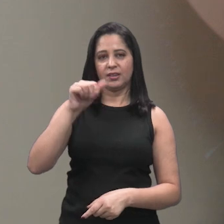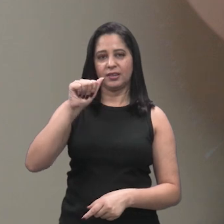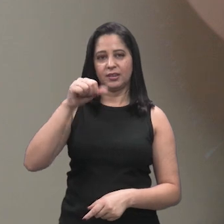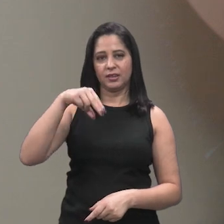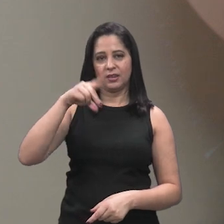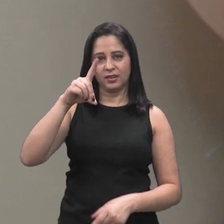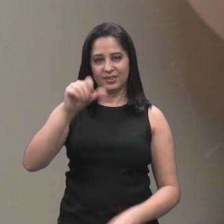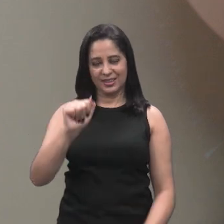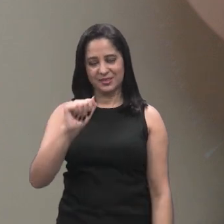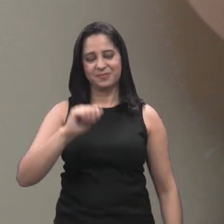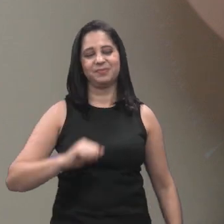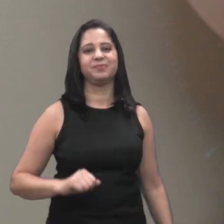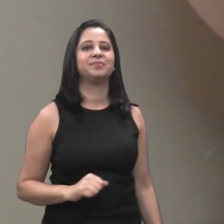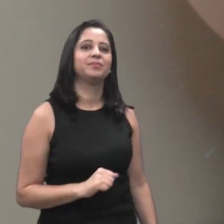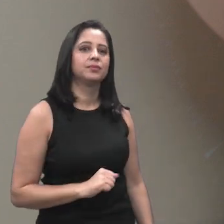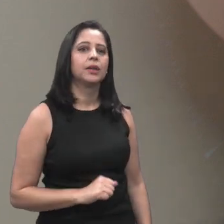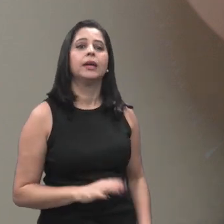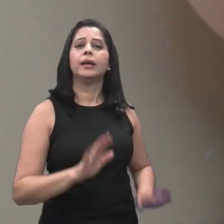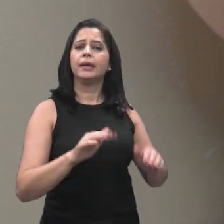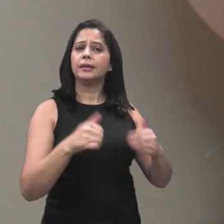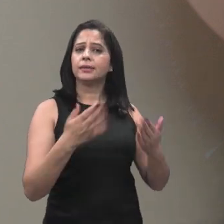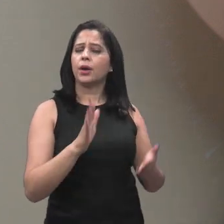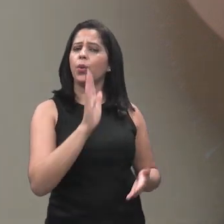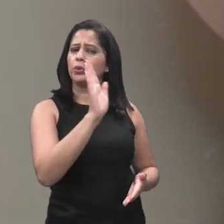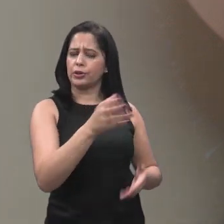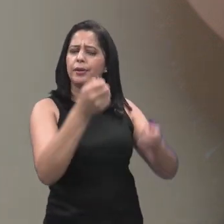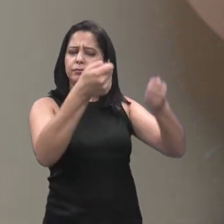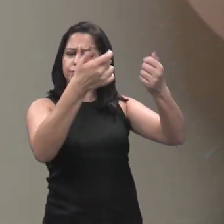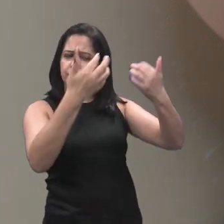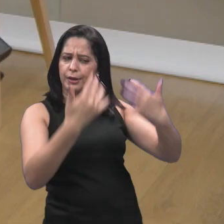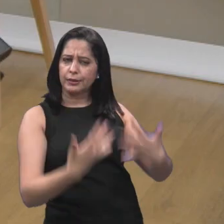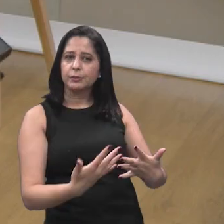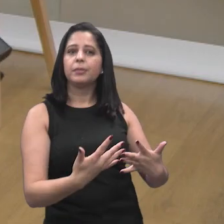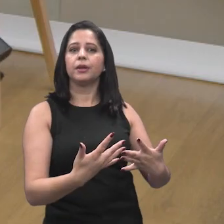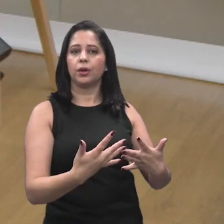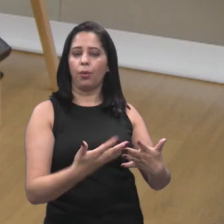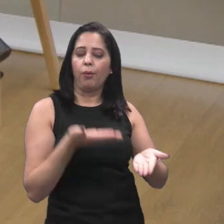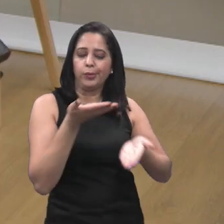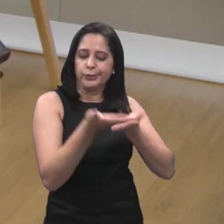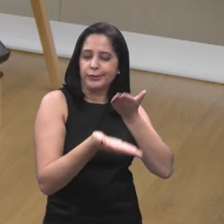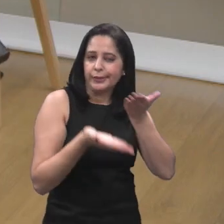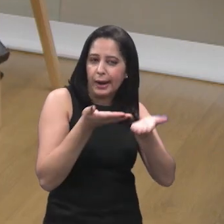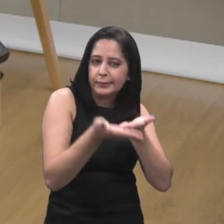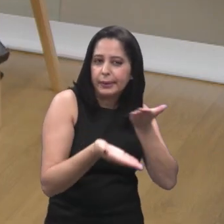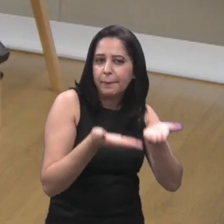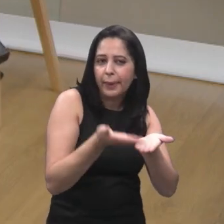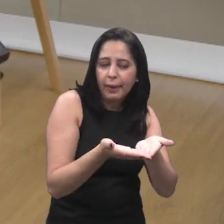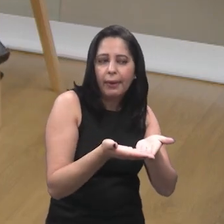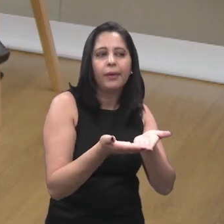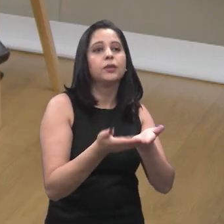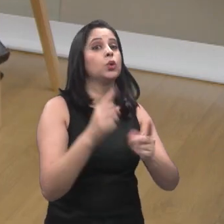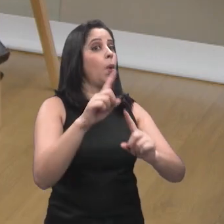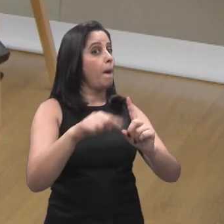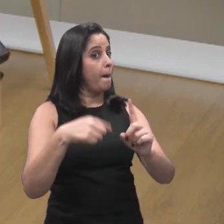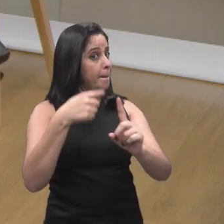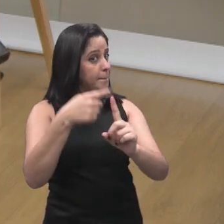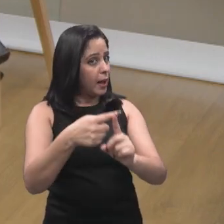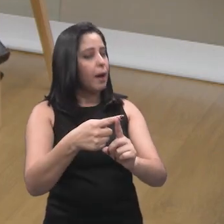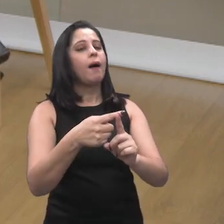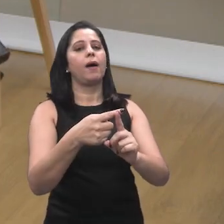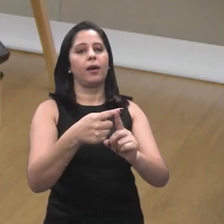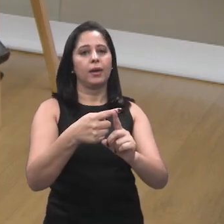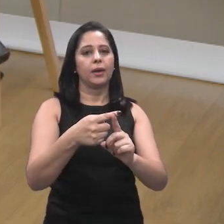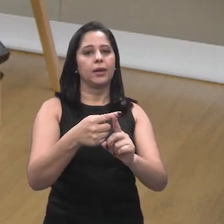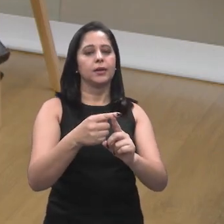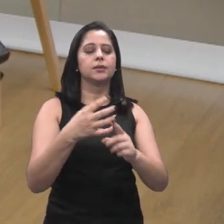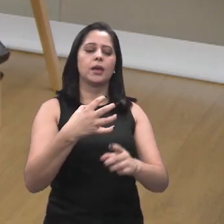arterial com a médica cardiologista Fernanda Vieira. Fernanda, a gente falou do tratamento, né,